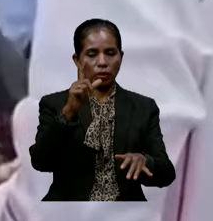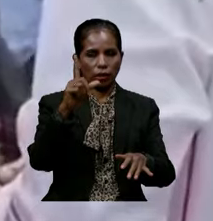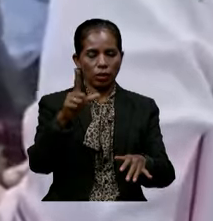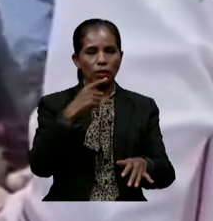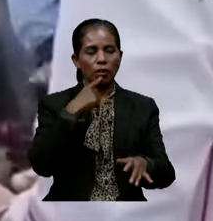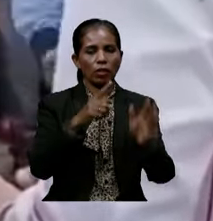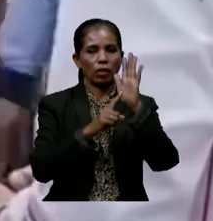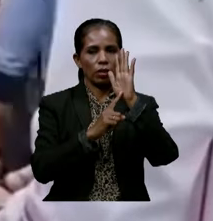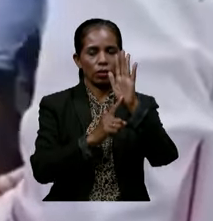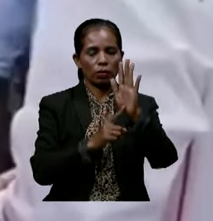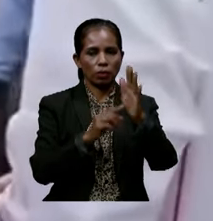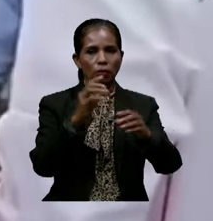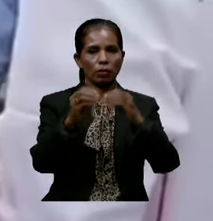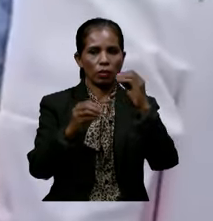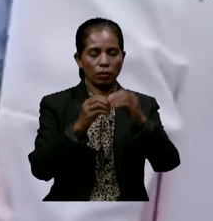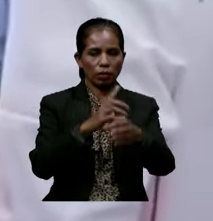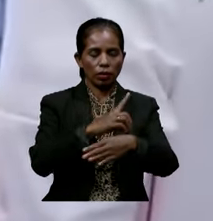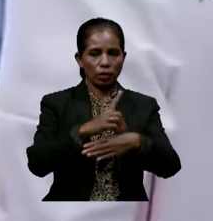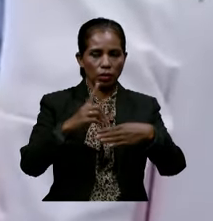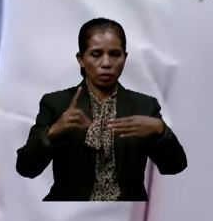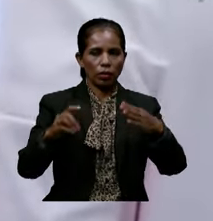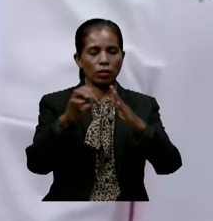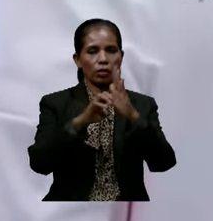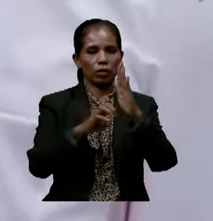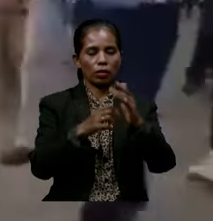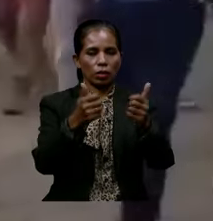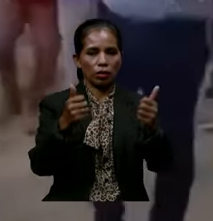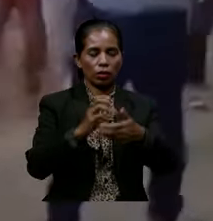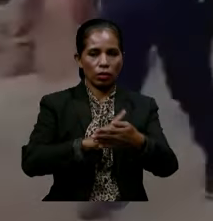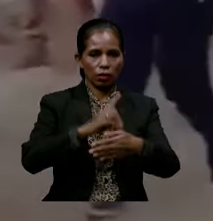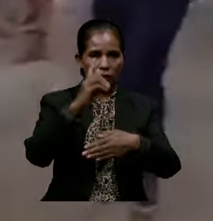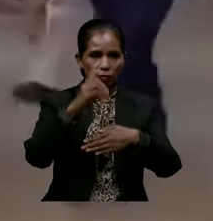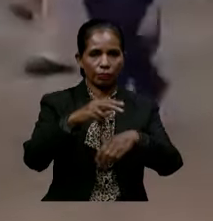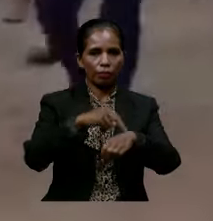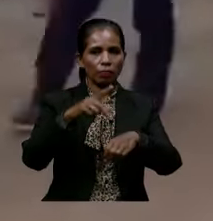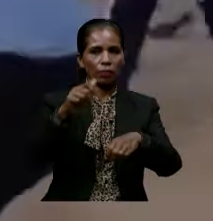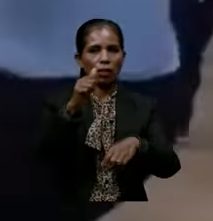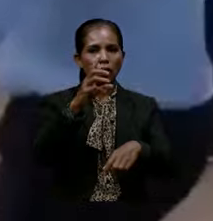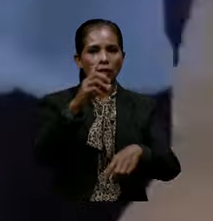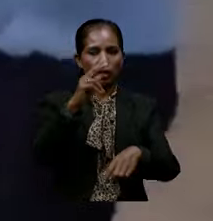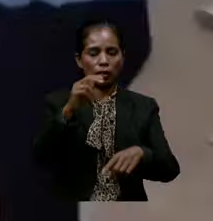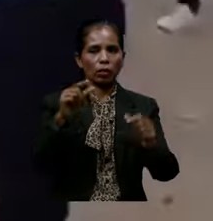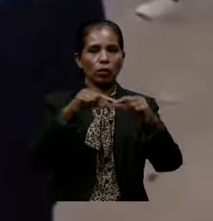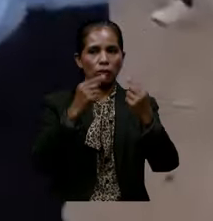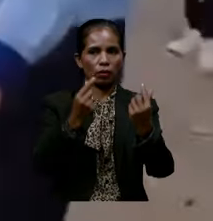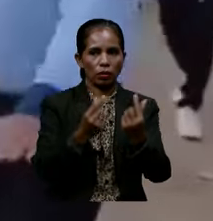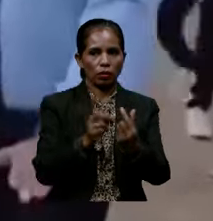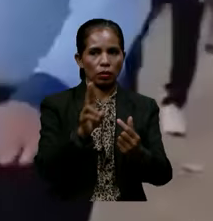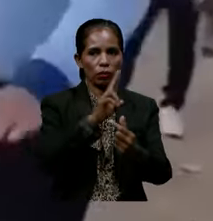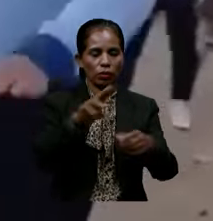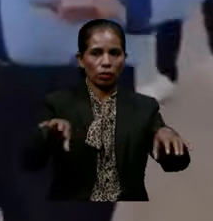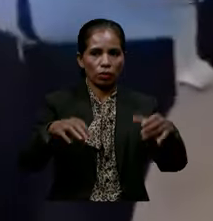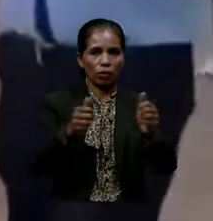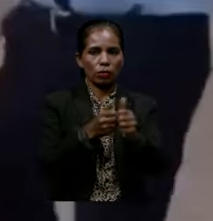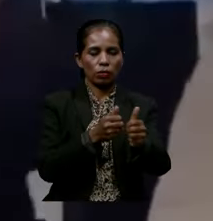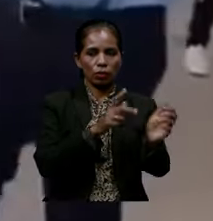nebe fohela orientação ba diretor executivo Agência de Desenvolvimento Nacional ADN ou equipa ato executa serviço ter